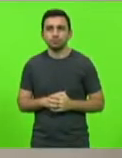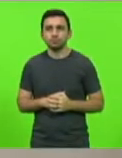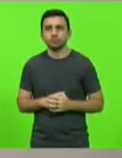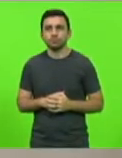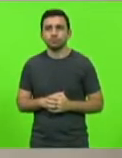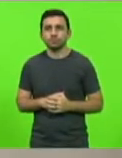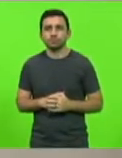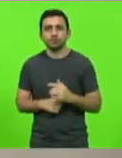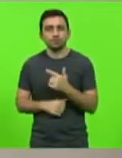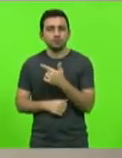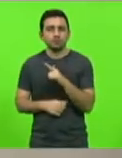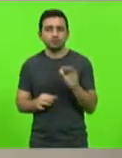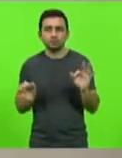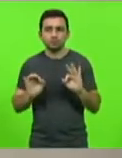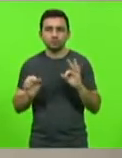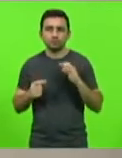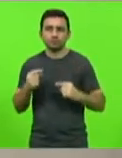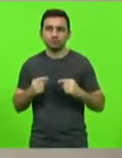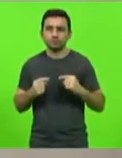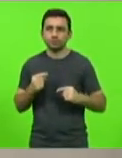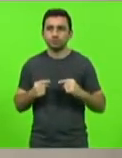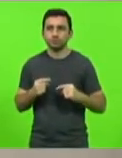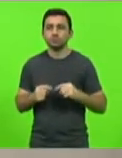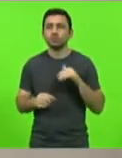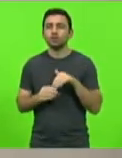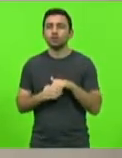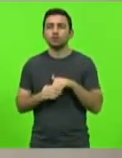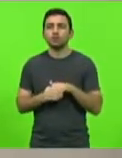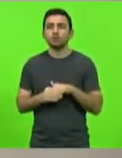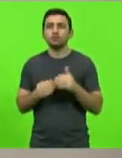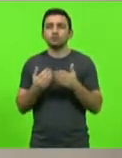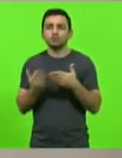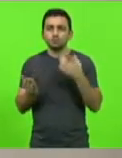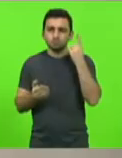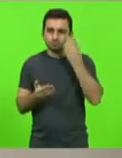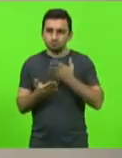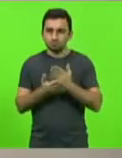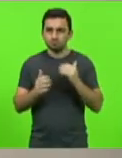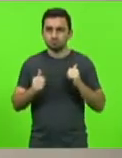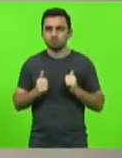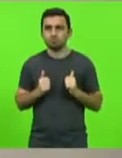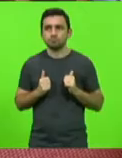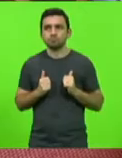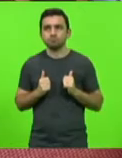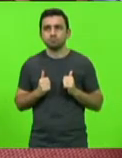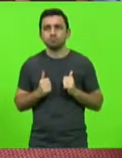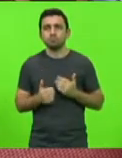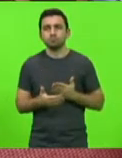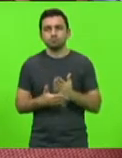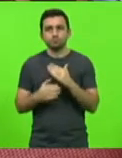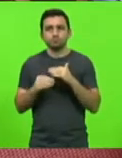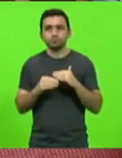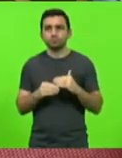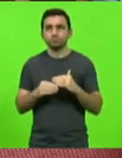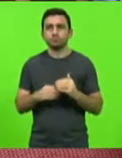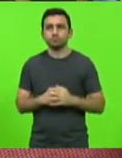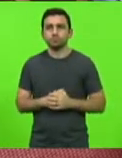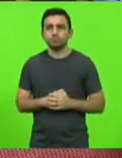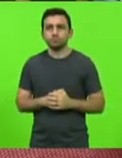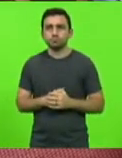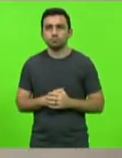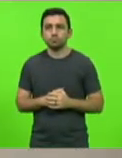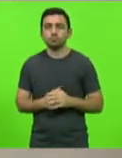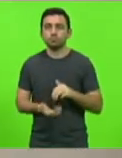Não havendo mais quem queira discutir em votação, deputados que aprovam, permaneçam como se encontra, aprovado por unanimidade.